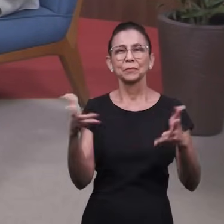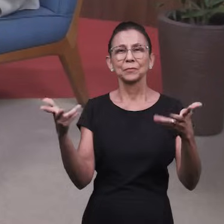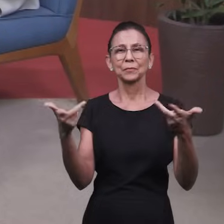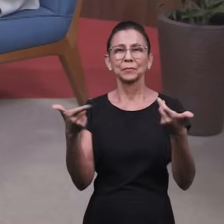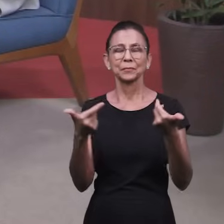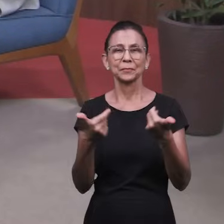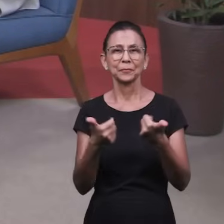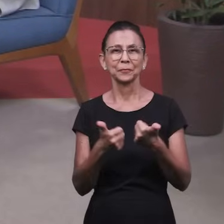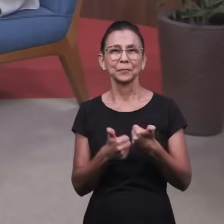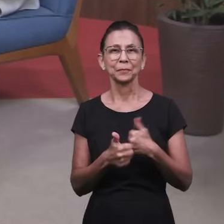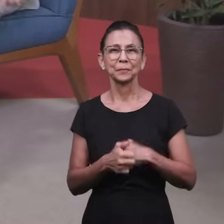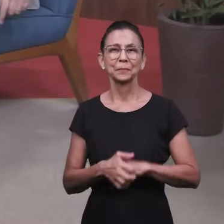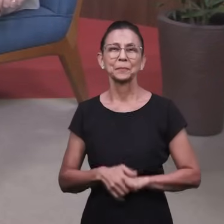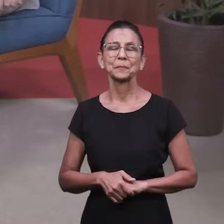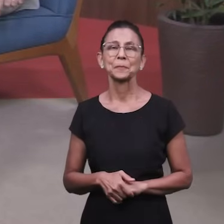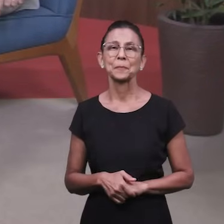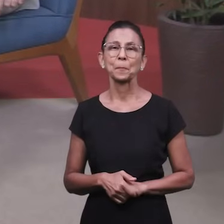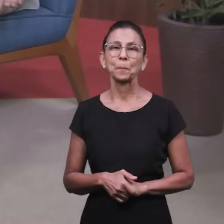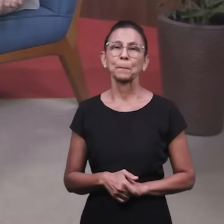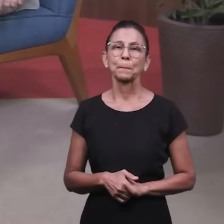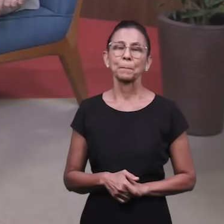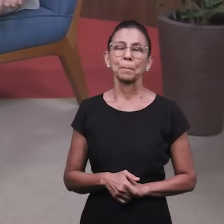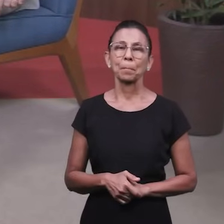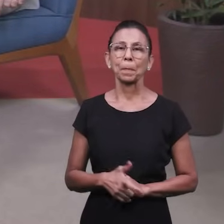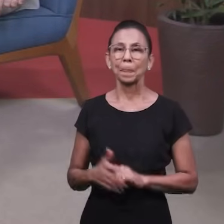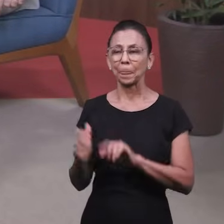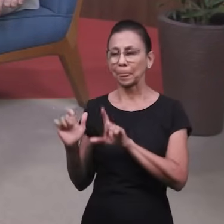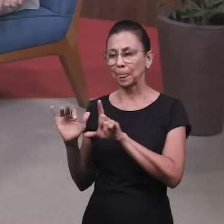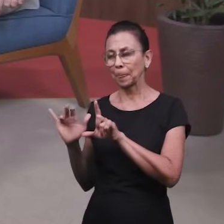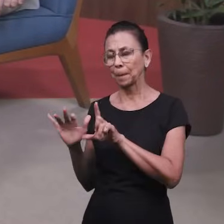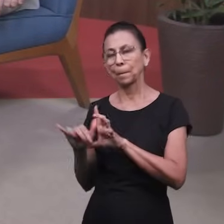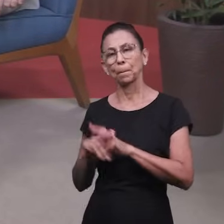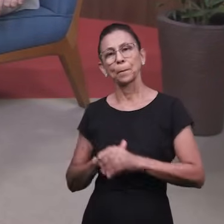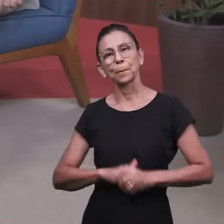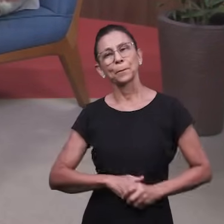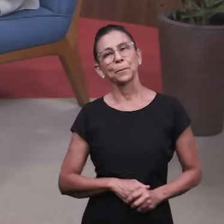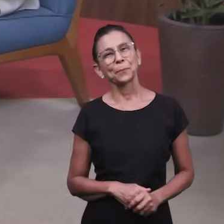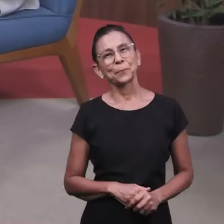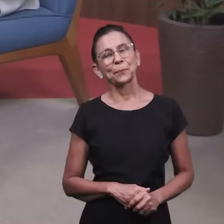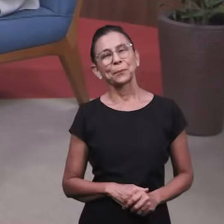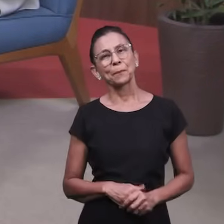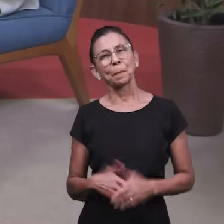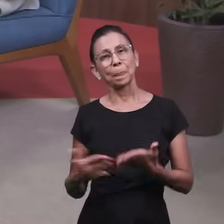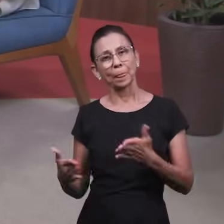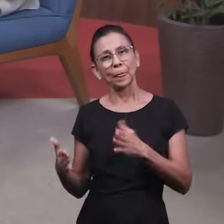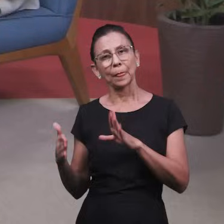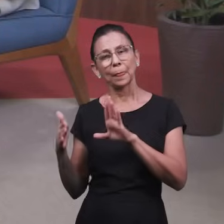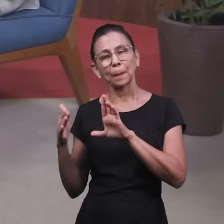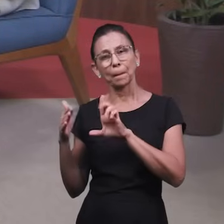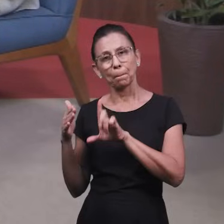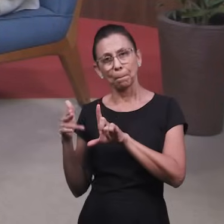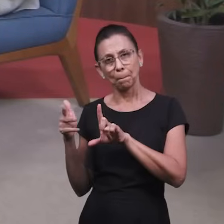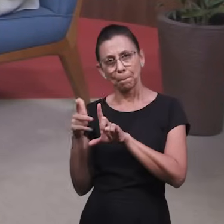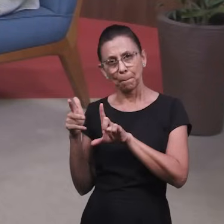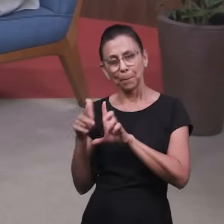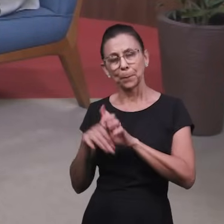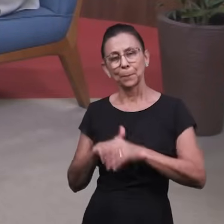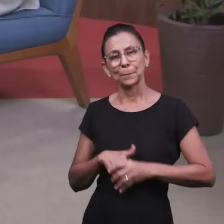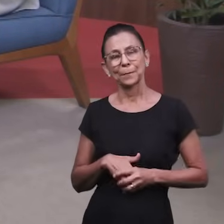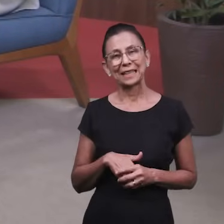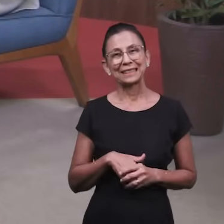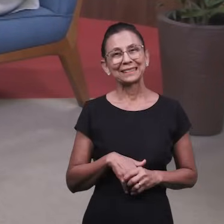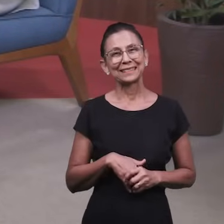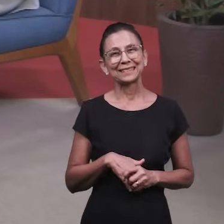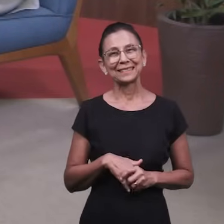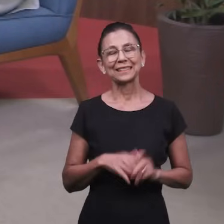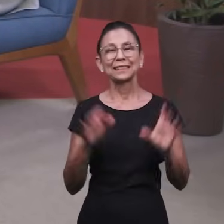Glória o a nome Deus. do Senhor. Então tá aí o QR Code. Se você quiser participar do programa da semana que vem, não deixe de apontar a câmera do seu celular e participar